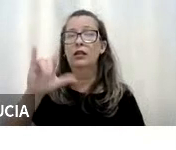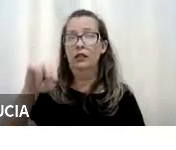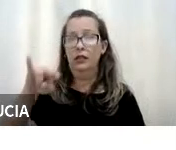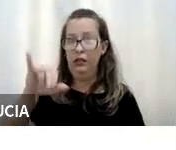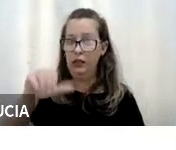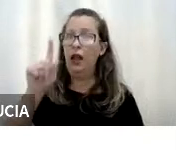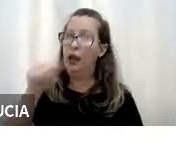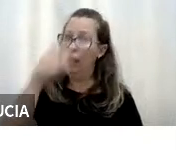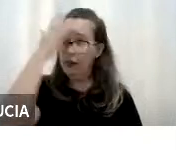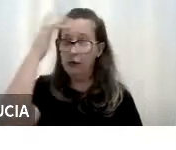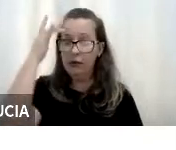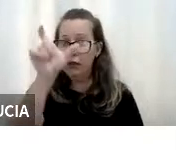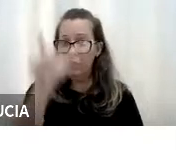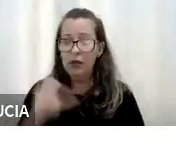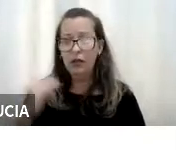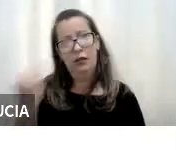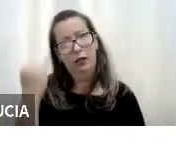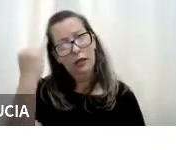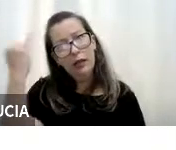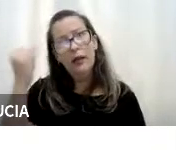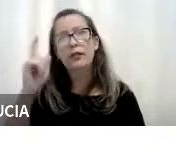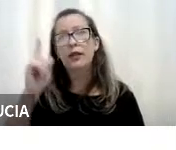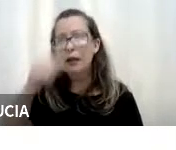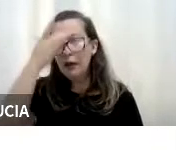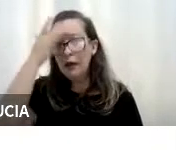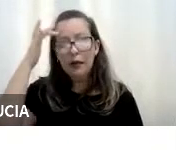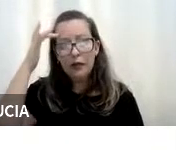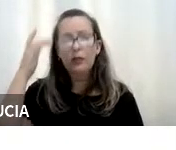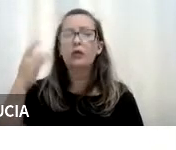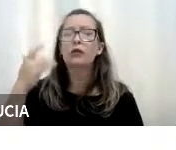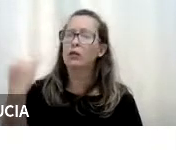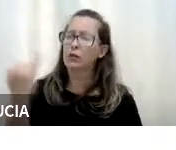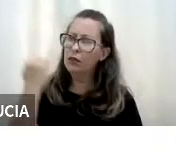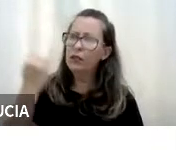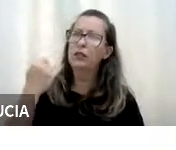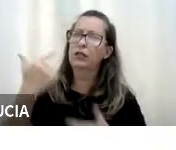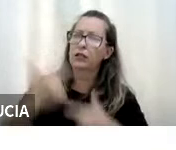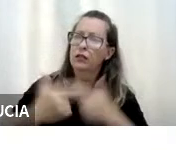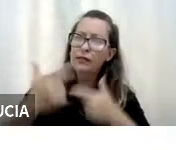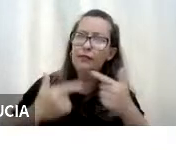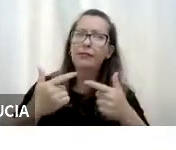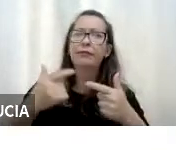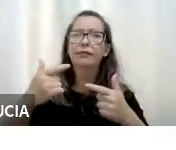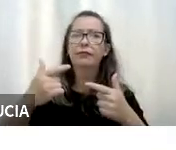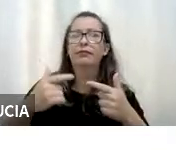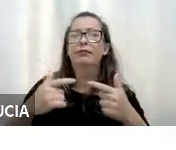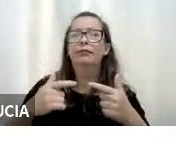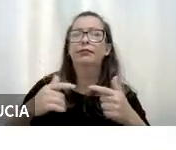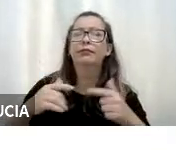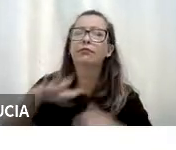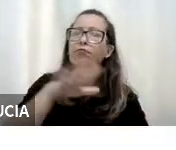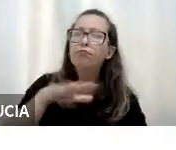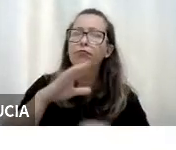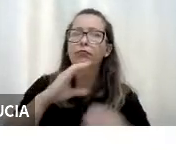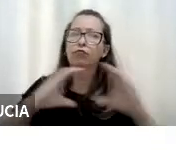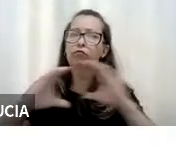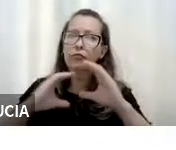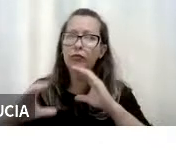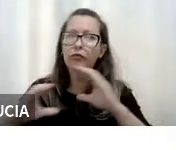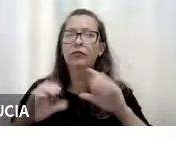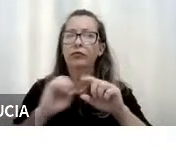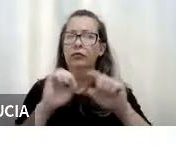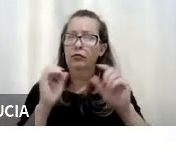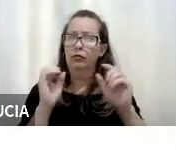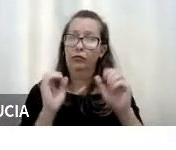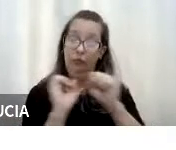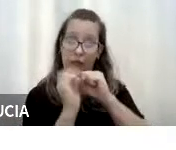super importante, uma parceira super importante nesse processo todo de comunicação da pandemia. O Júlio Croda também, que é